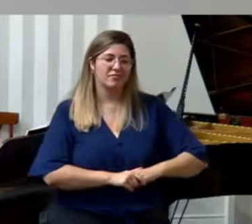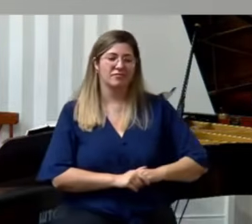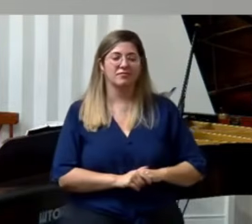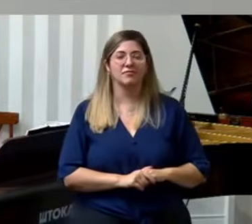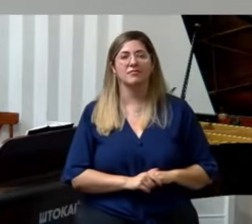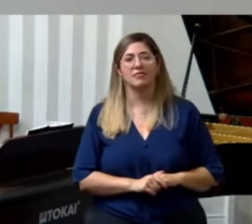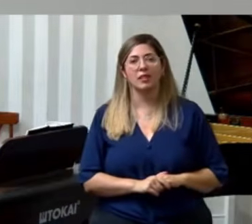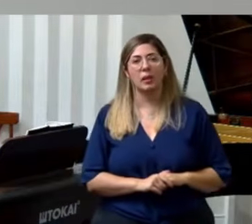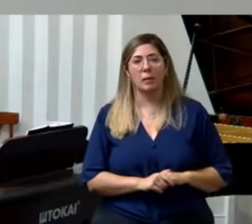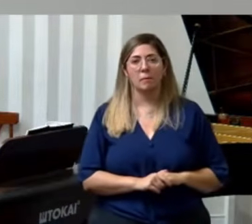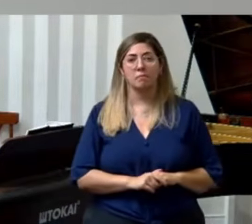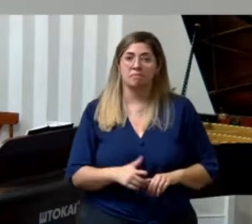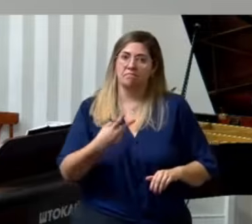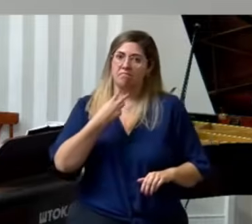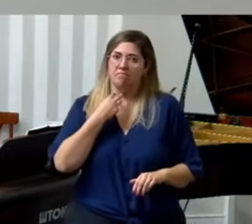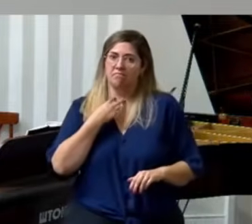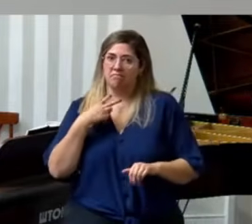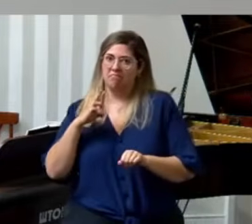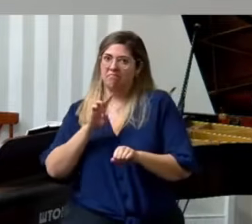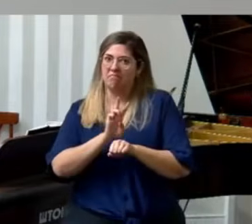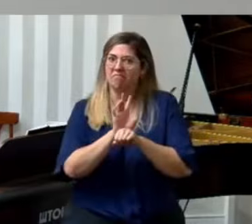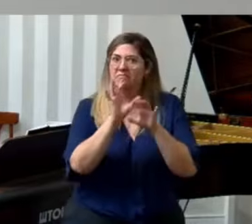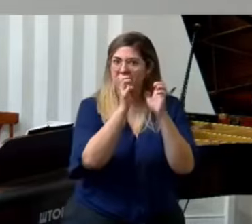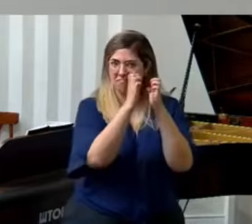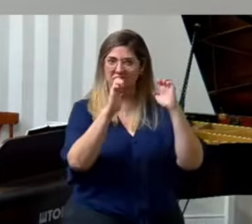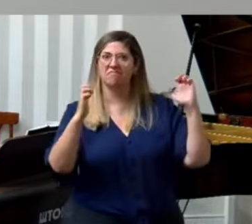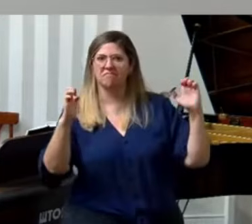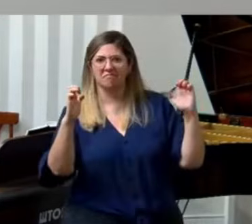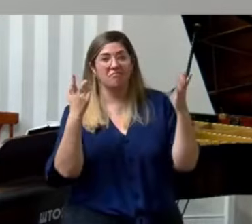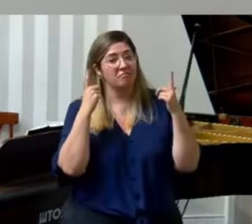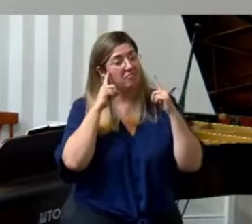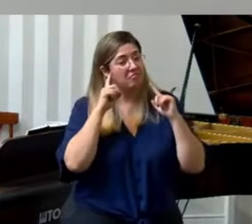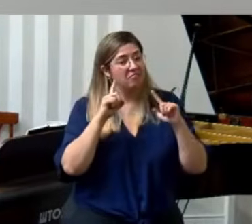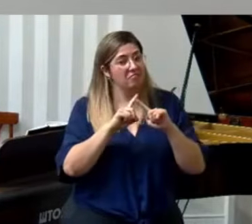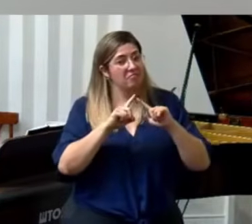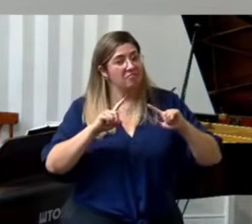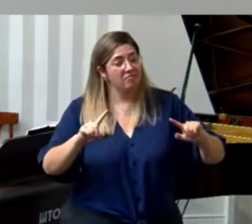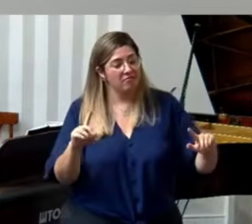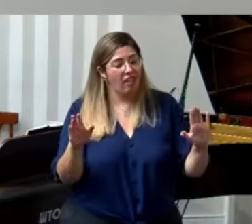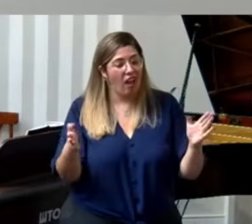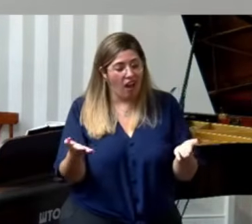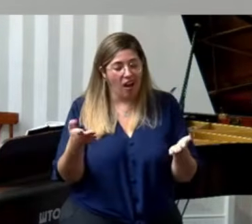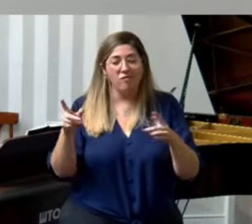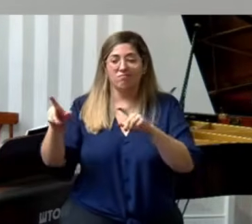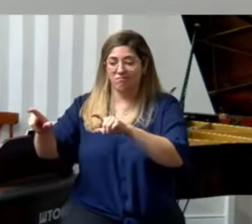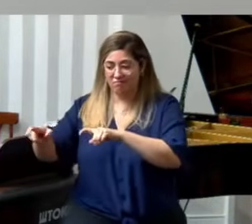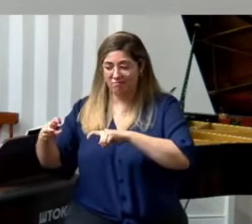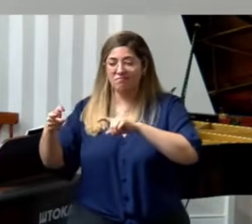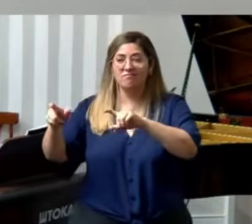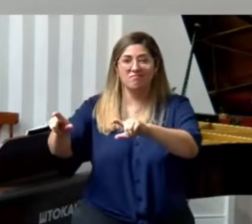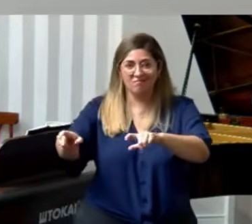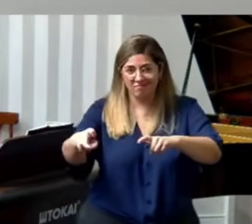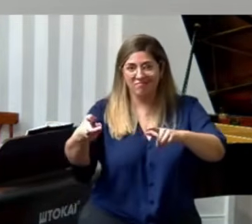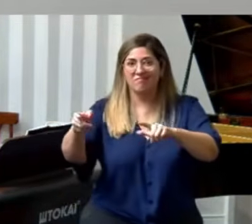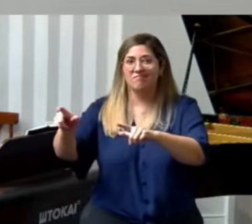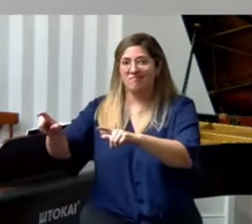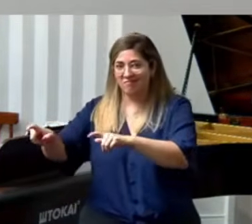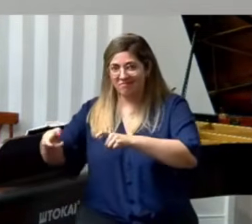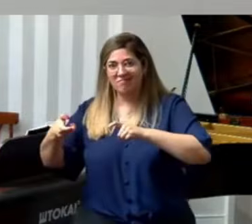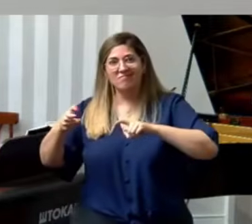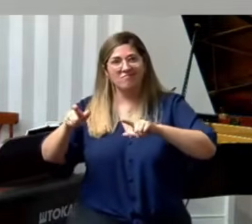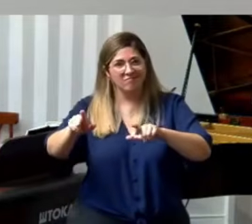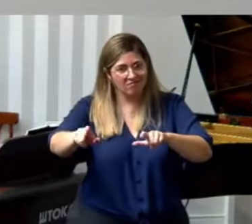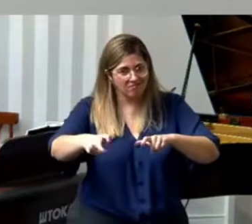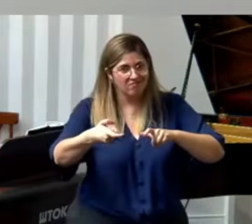dentro. Está sendo expulso, não vai ter como mais guardar o jardim. Mas tem como ainda